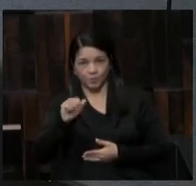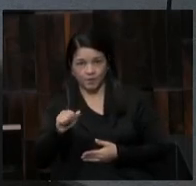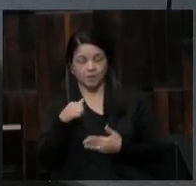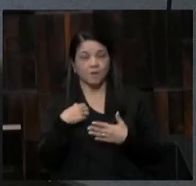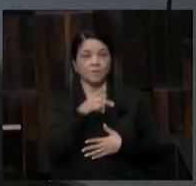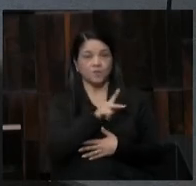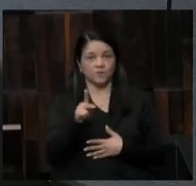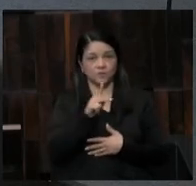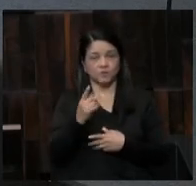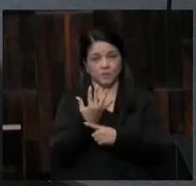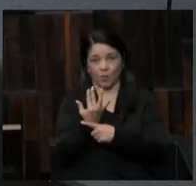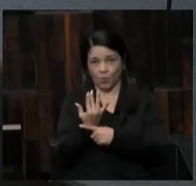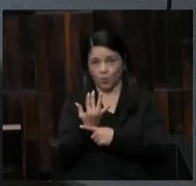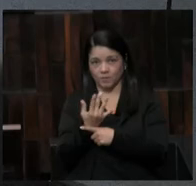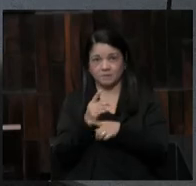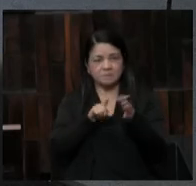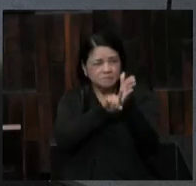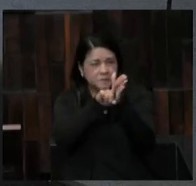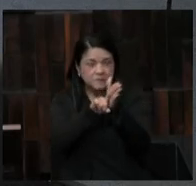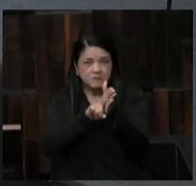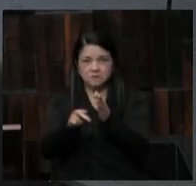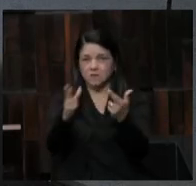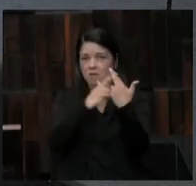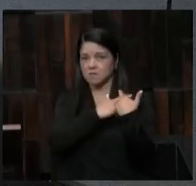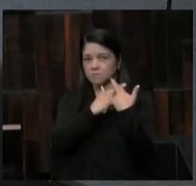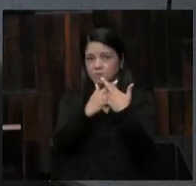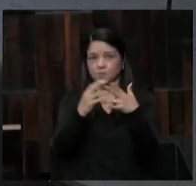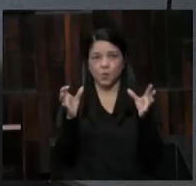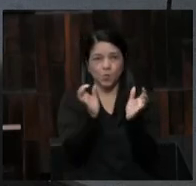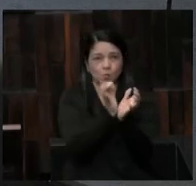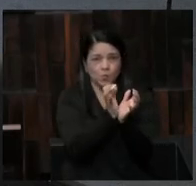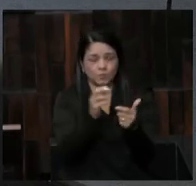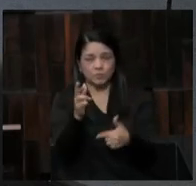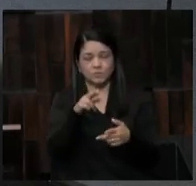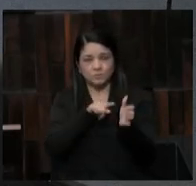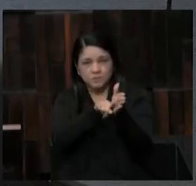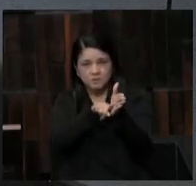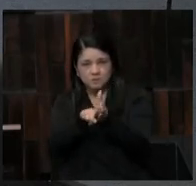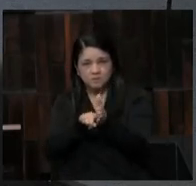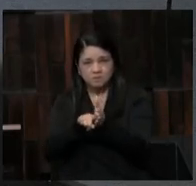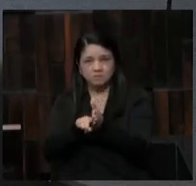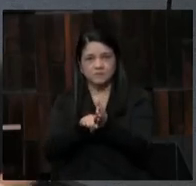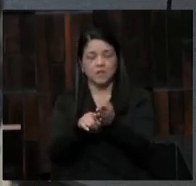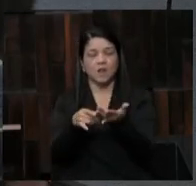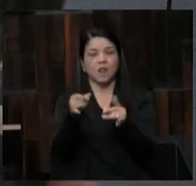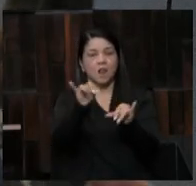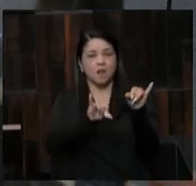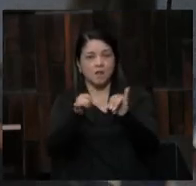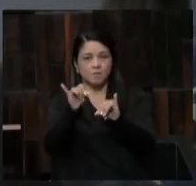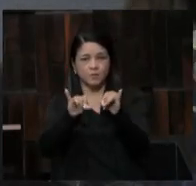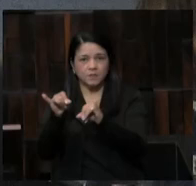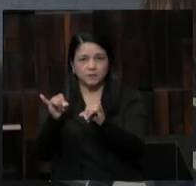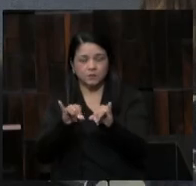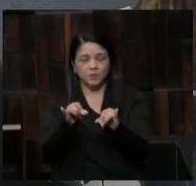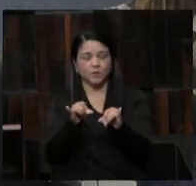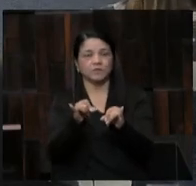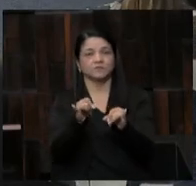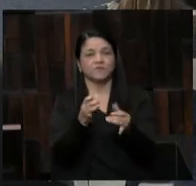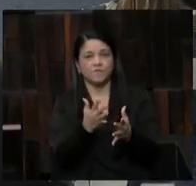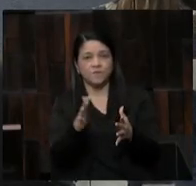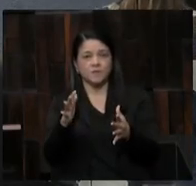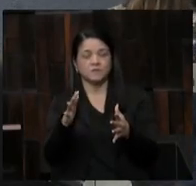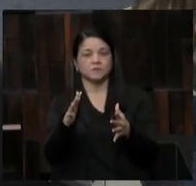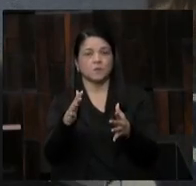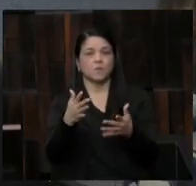da UERJ e pesquisadora responsável pelo grupo de pesquisa do Laboratório de Vibrações Mecânicas